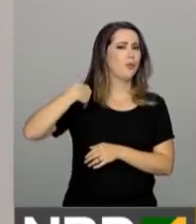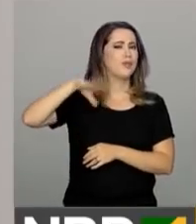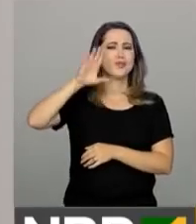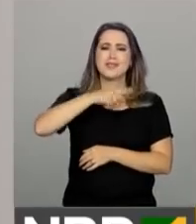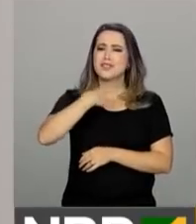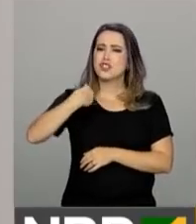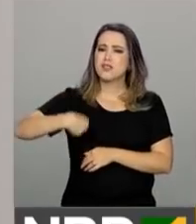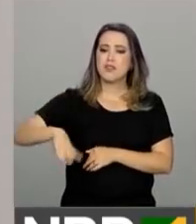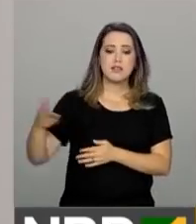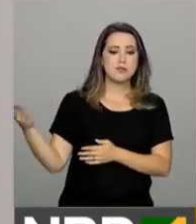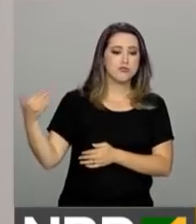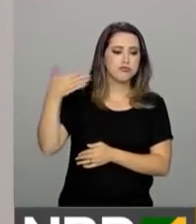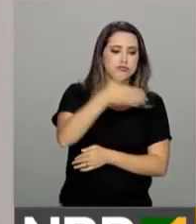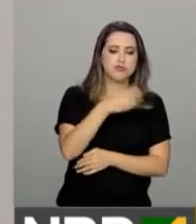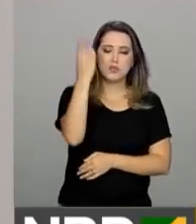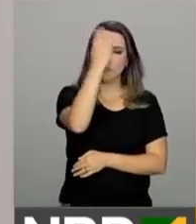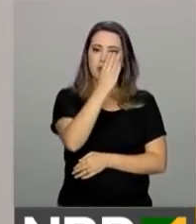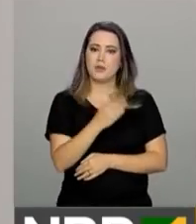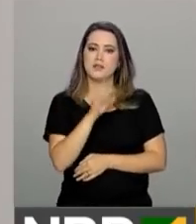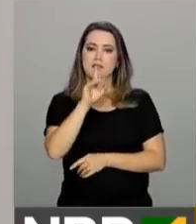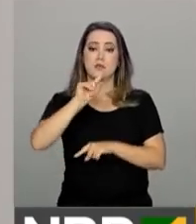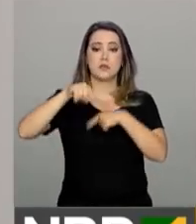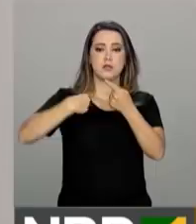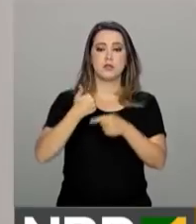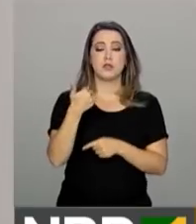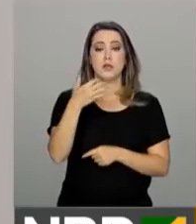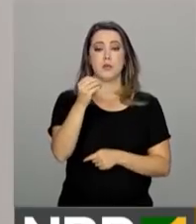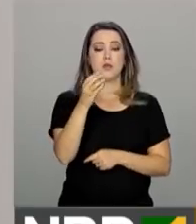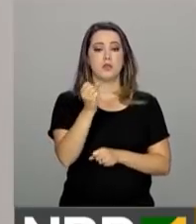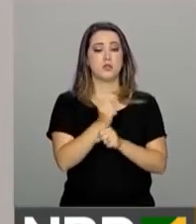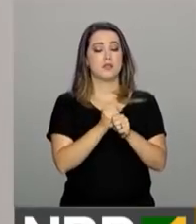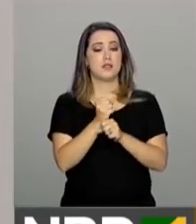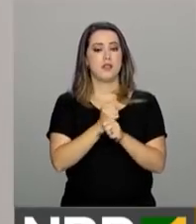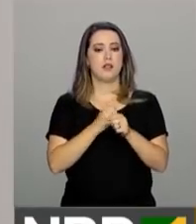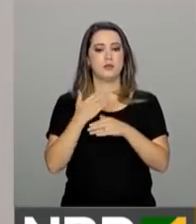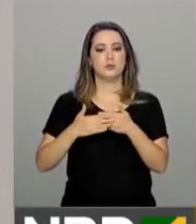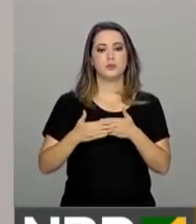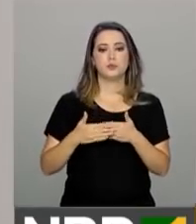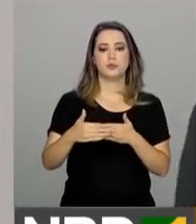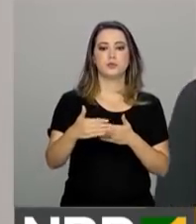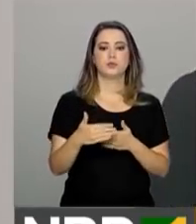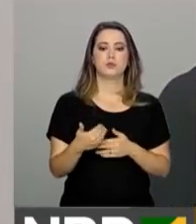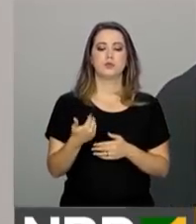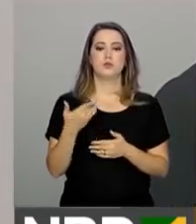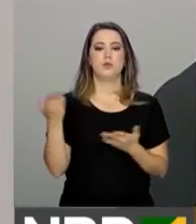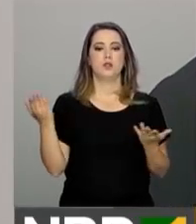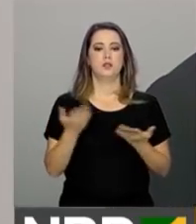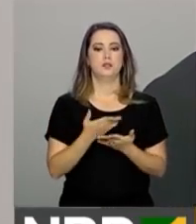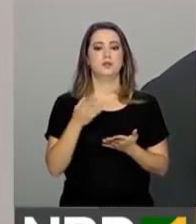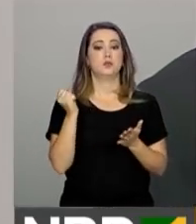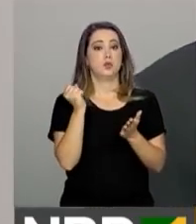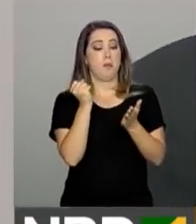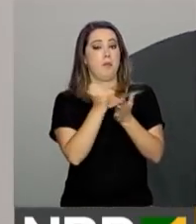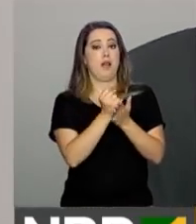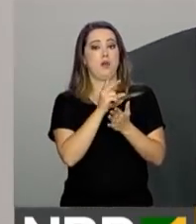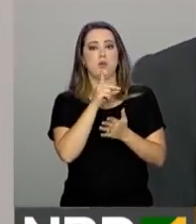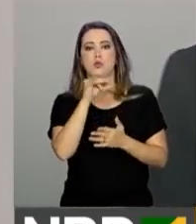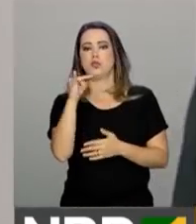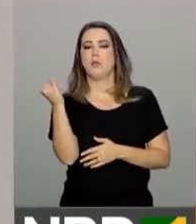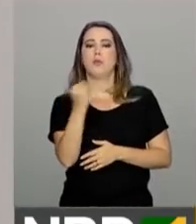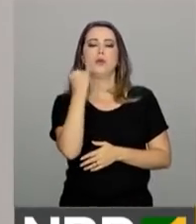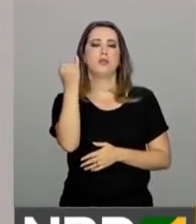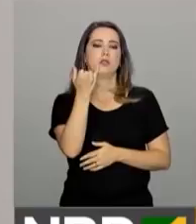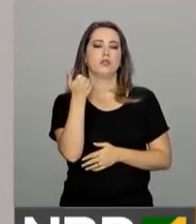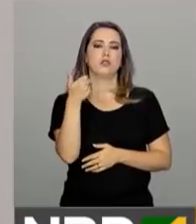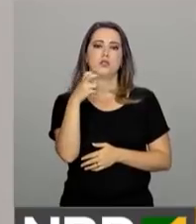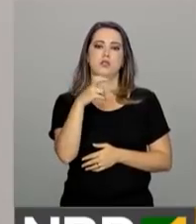depois em 15 de agosto de 1900 que é uma data que hoje transformamos em barco não é a